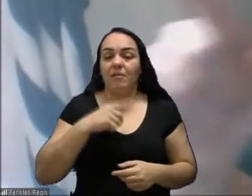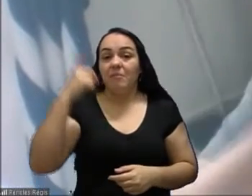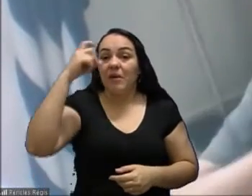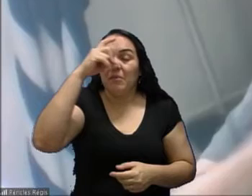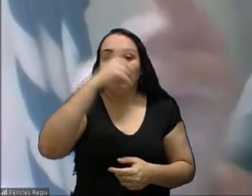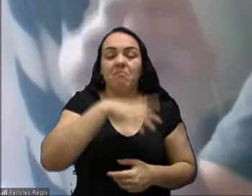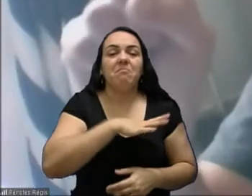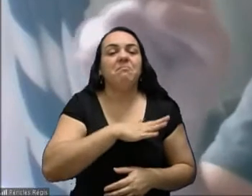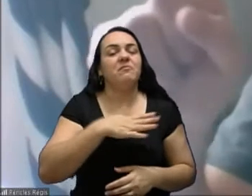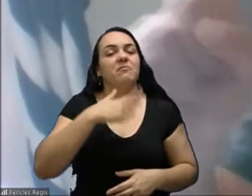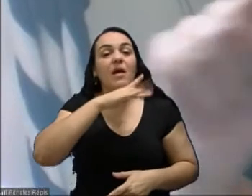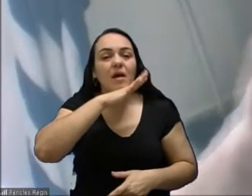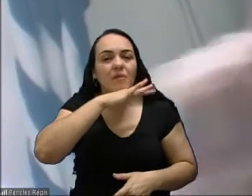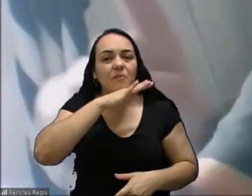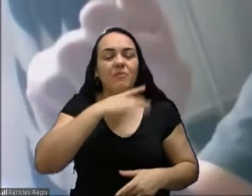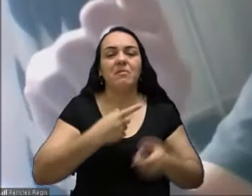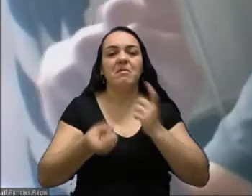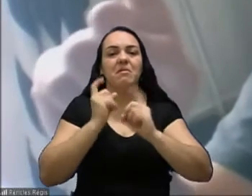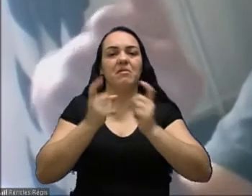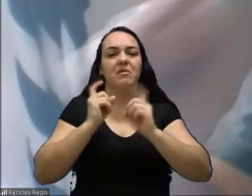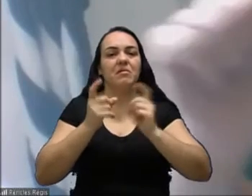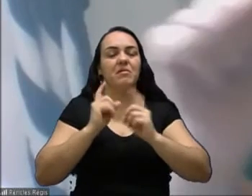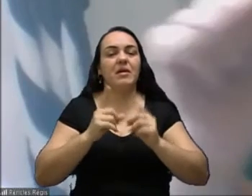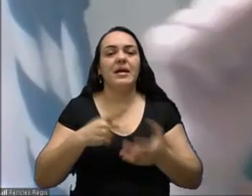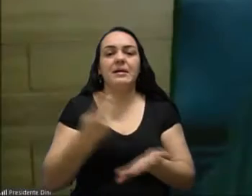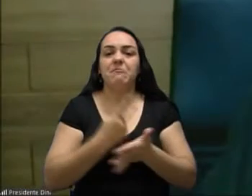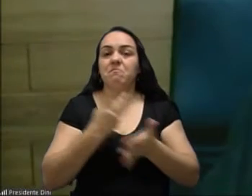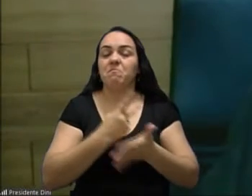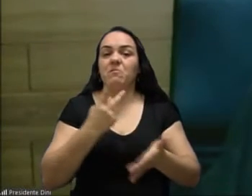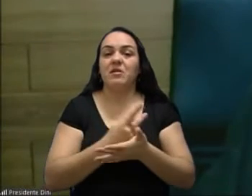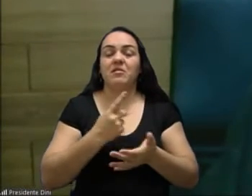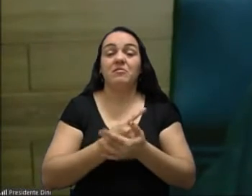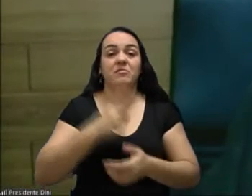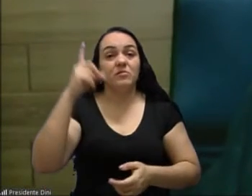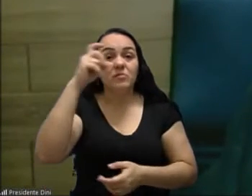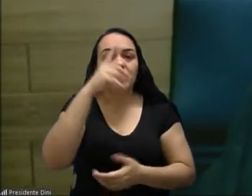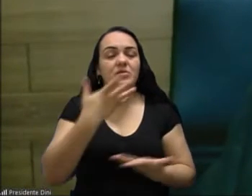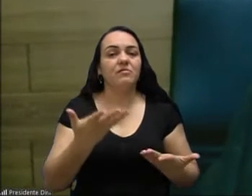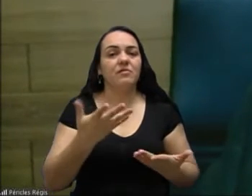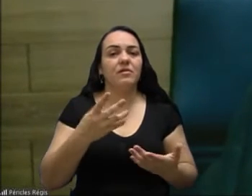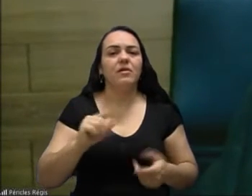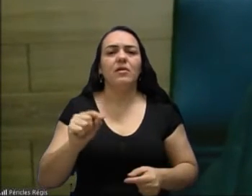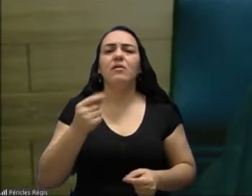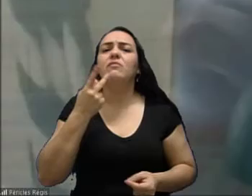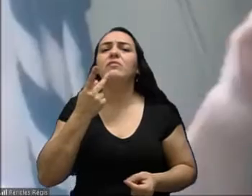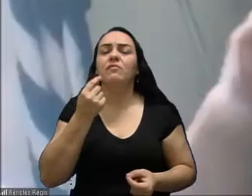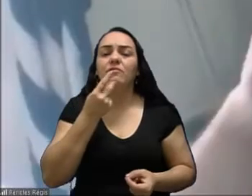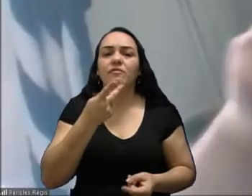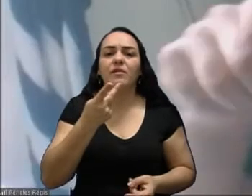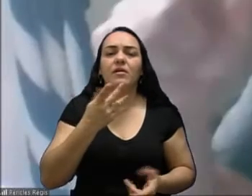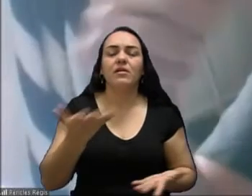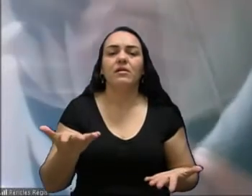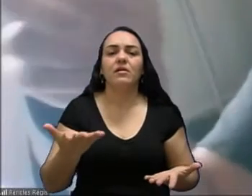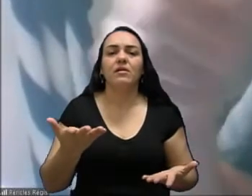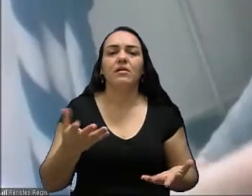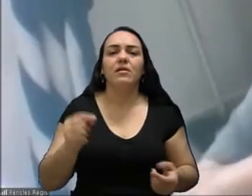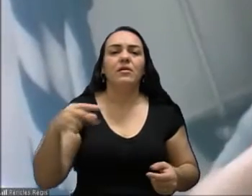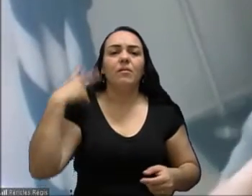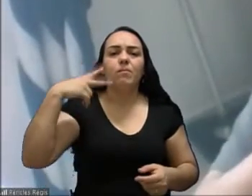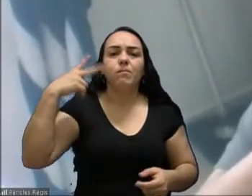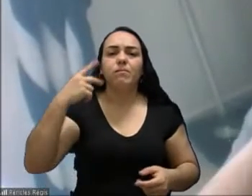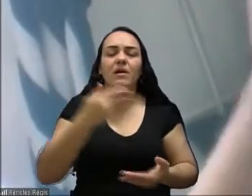sessão sempre tem erros regimentais gravíssimos aqui nunca entrei com uma ação da onde você está tirando isso pra querer pra querer que os outros